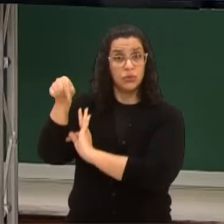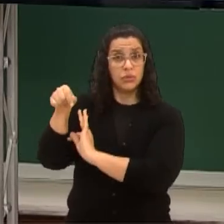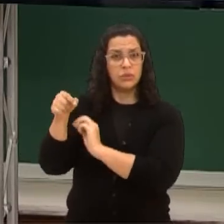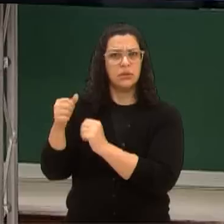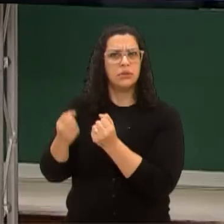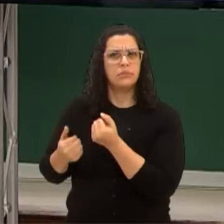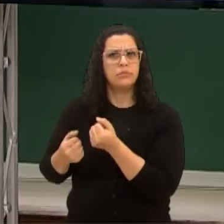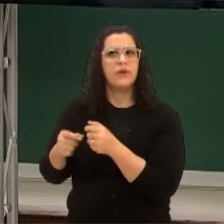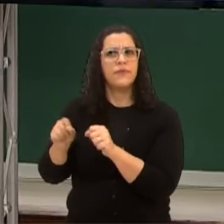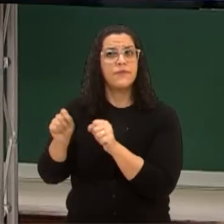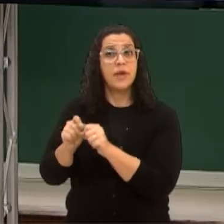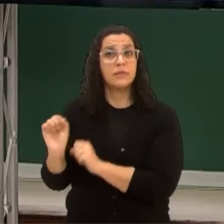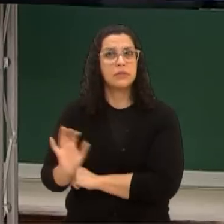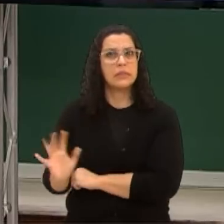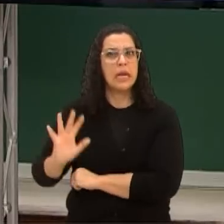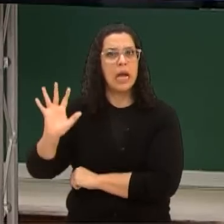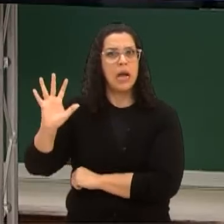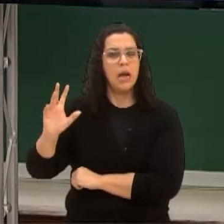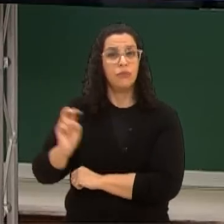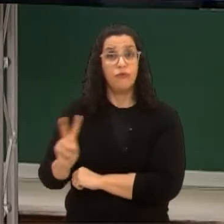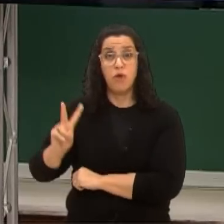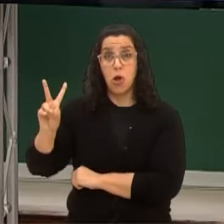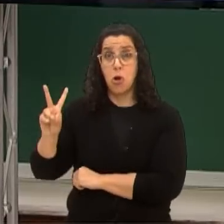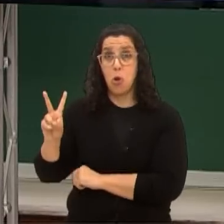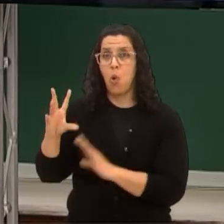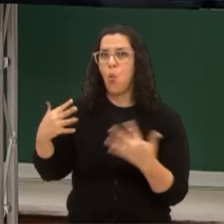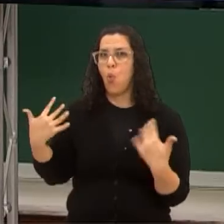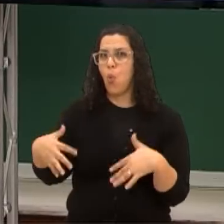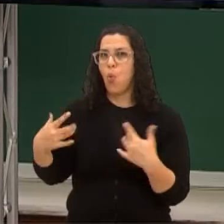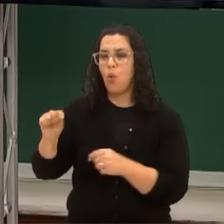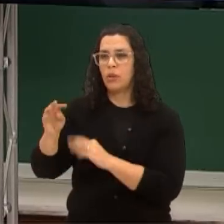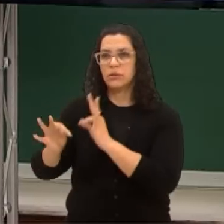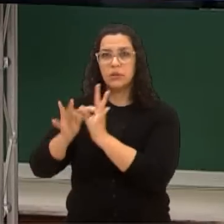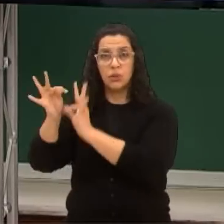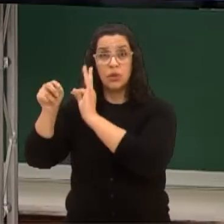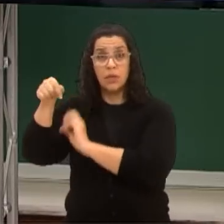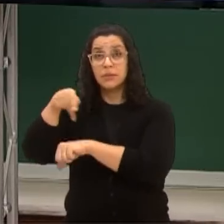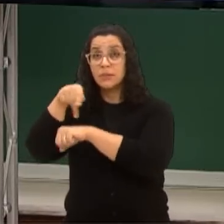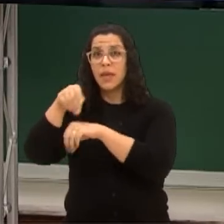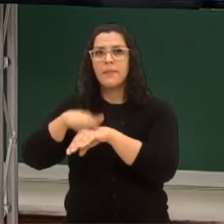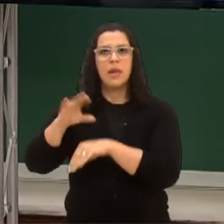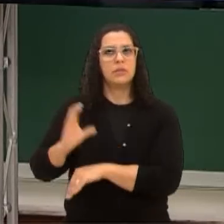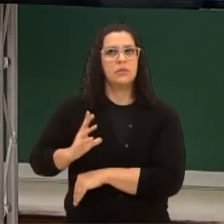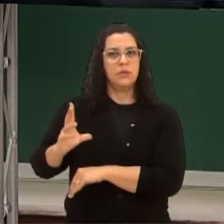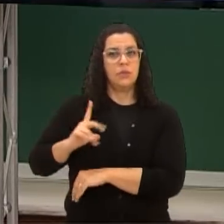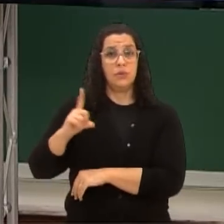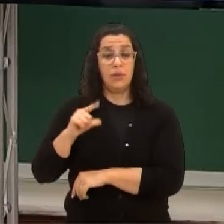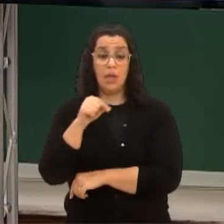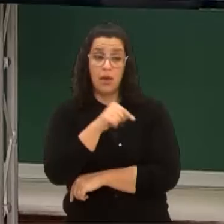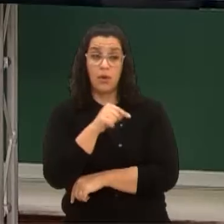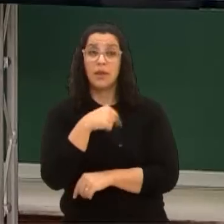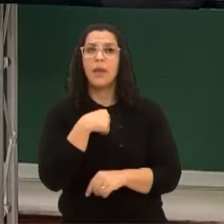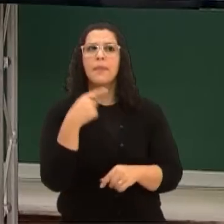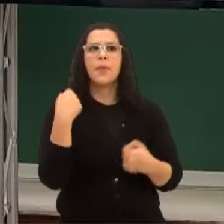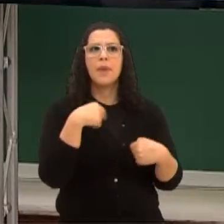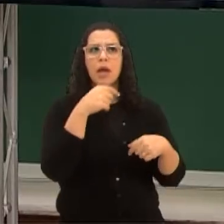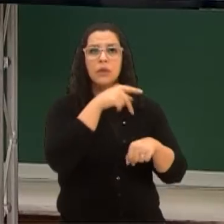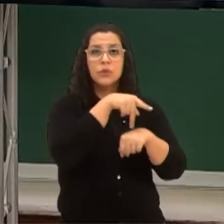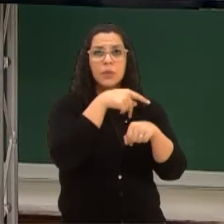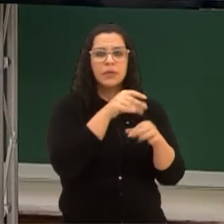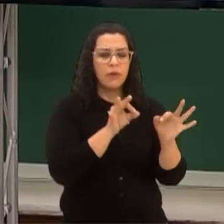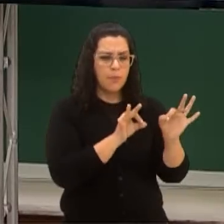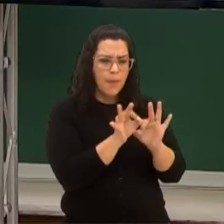são coisas mais caras, com maior valor agregado, são justamente os países mais ricos. Aqueles que vão